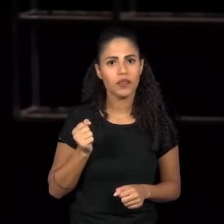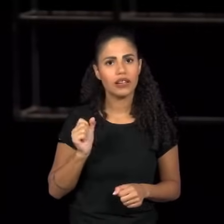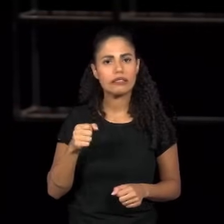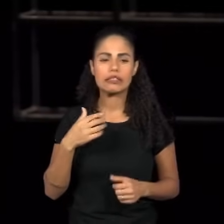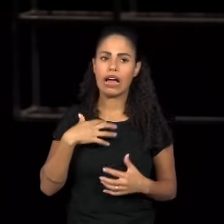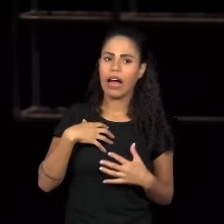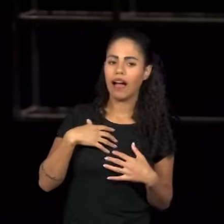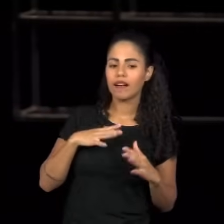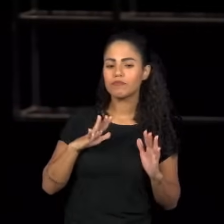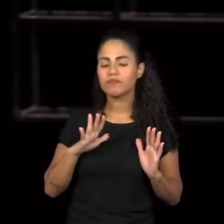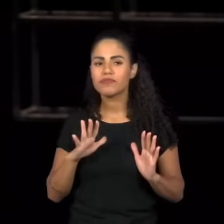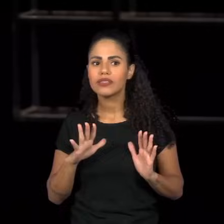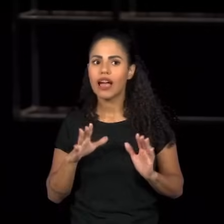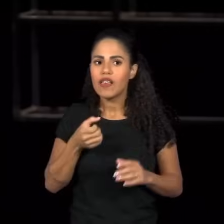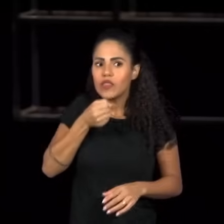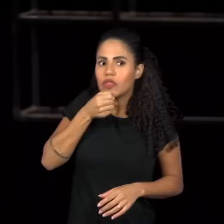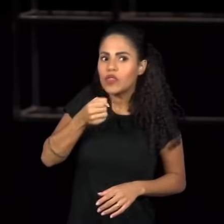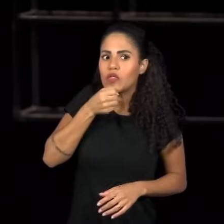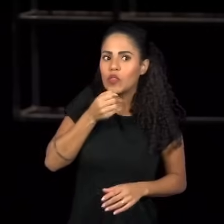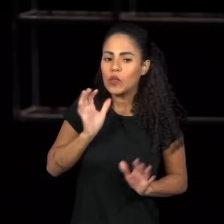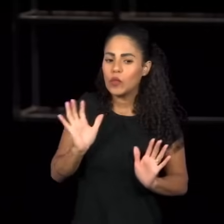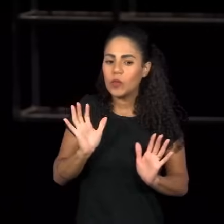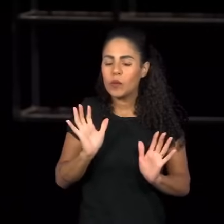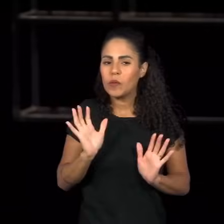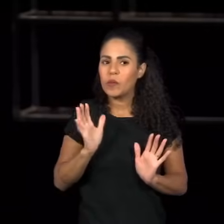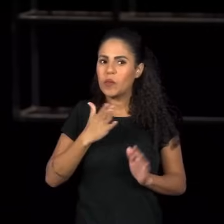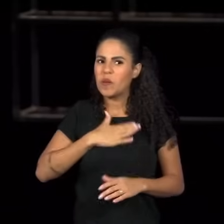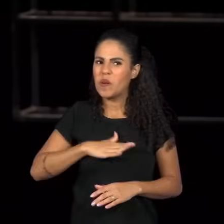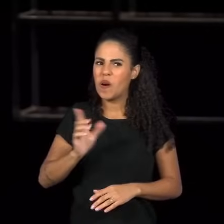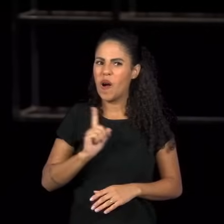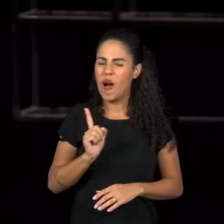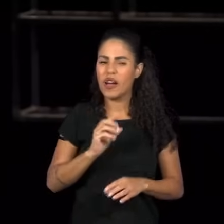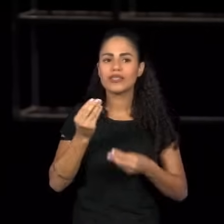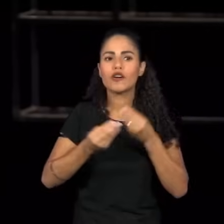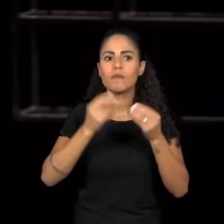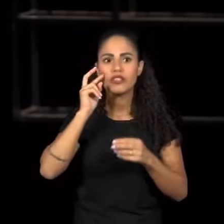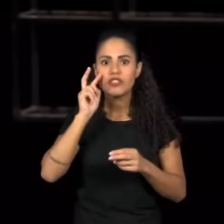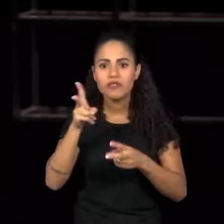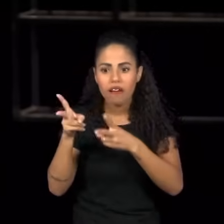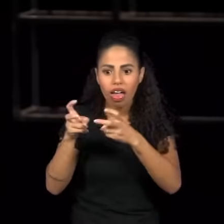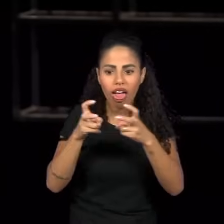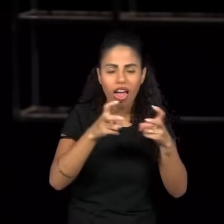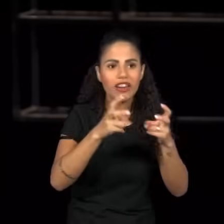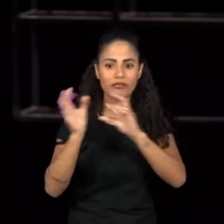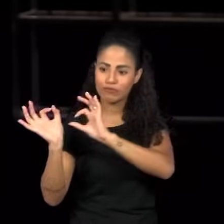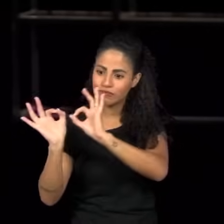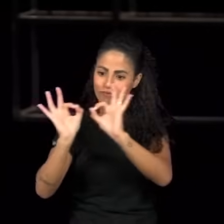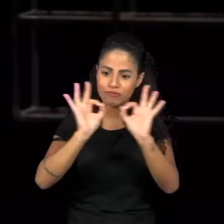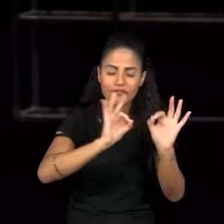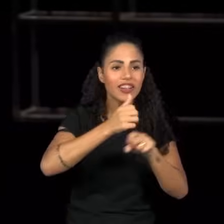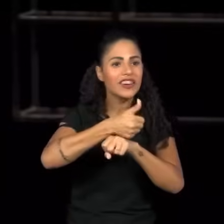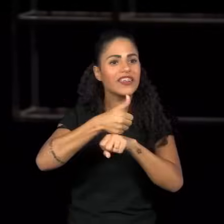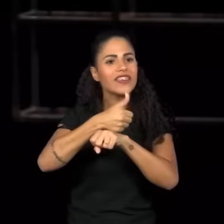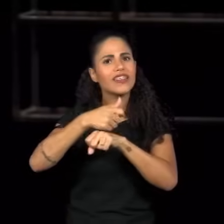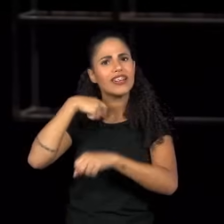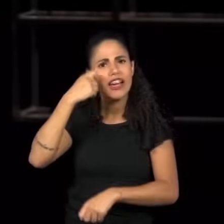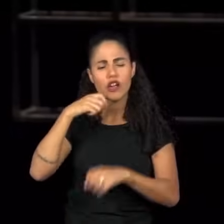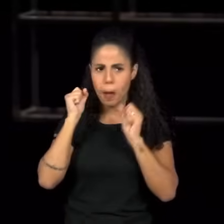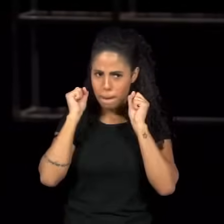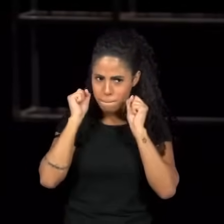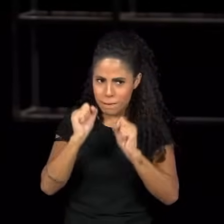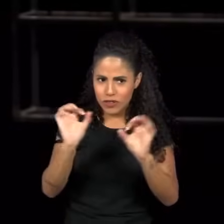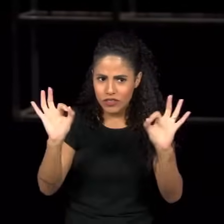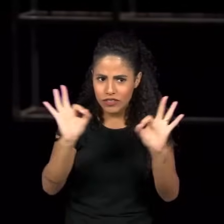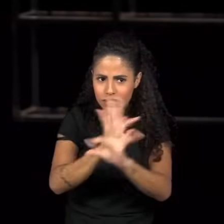que não gosta muito de dar entrevista, mas aí a gente vê essa tua magnitude como atriz. Você pode encerrar